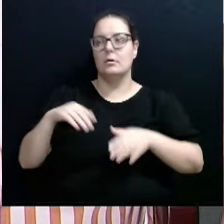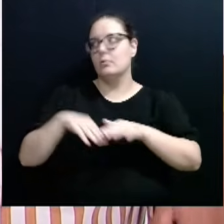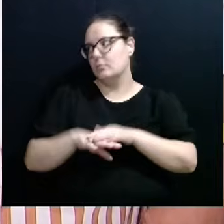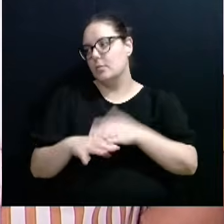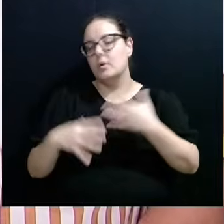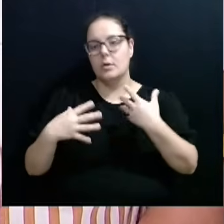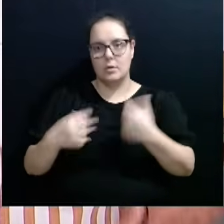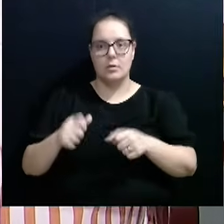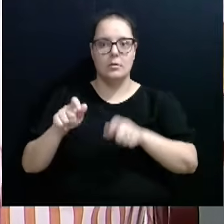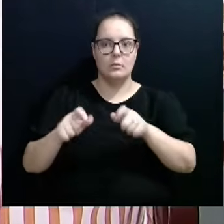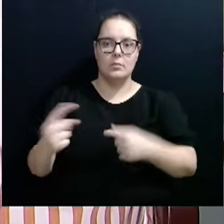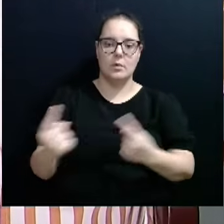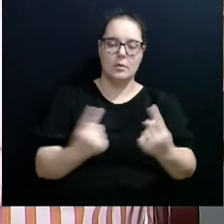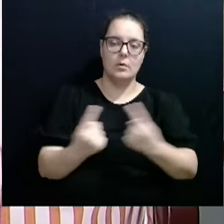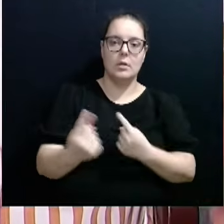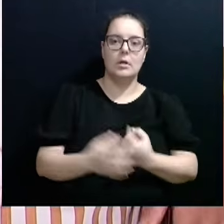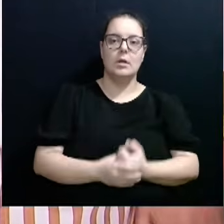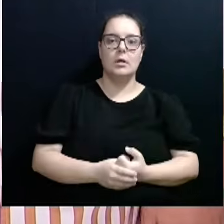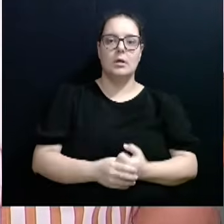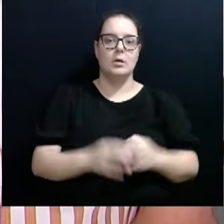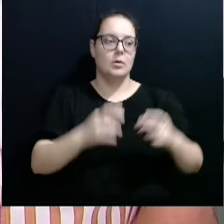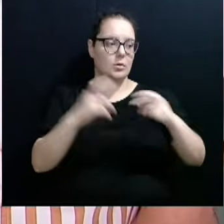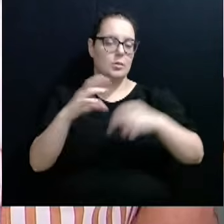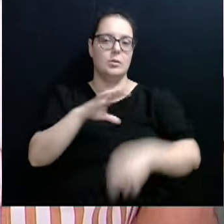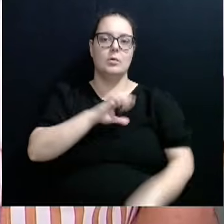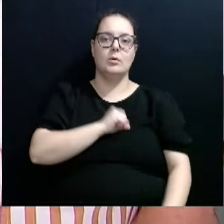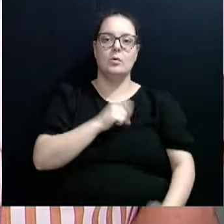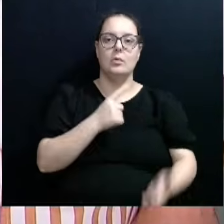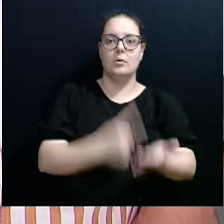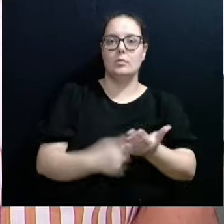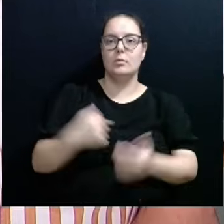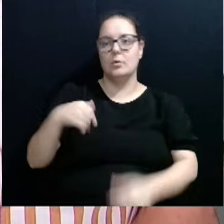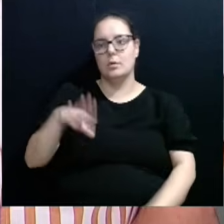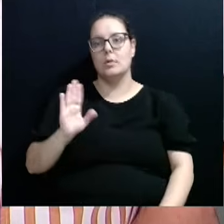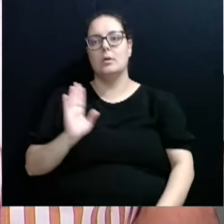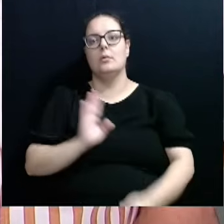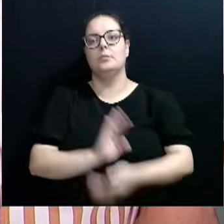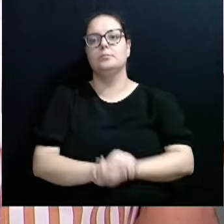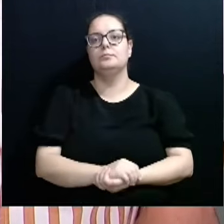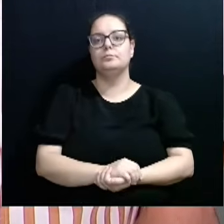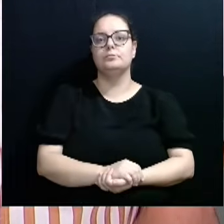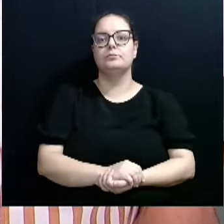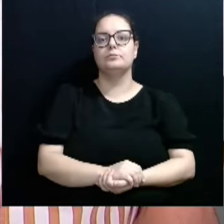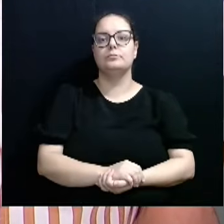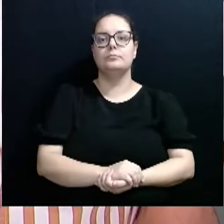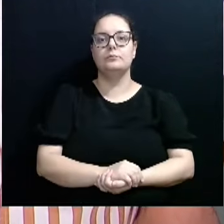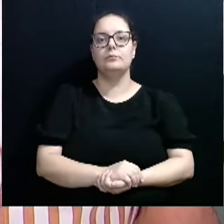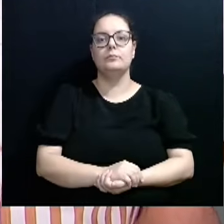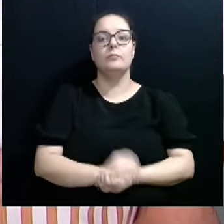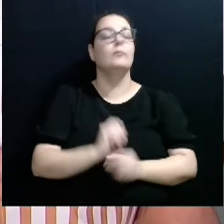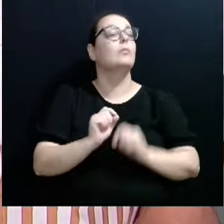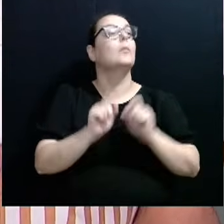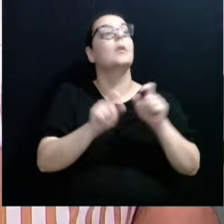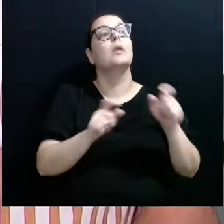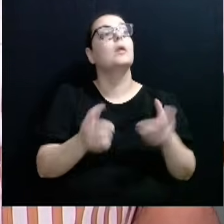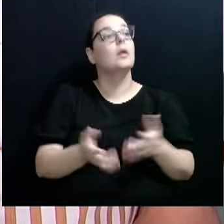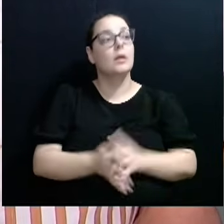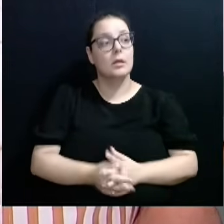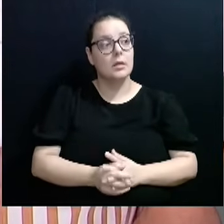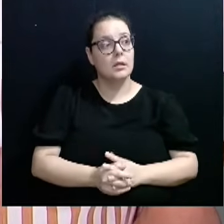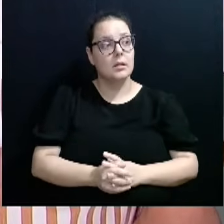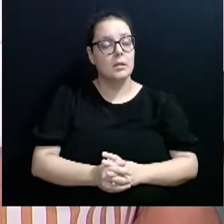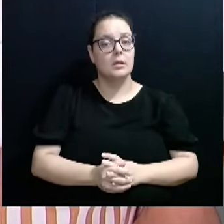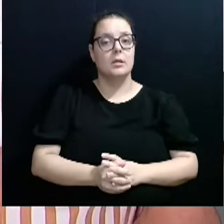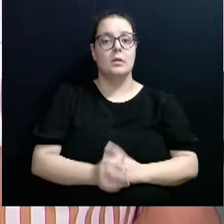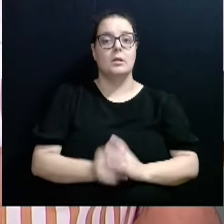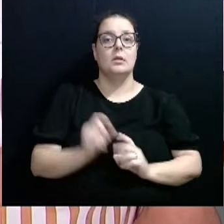vem, né? Gostou, ela marca, leva. E quem é essa pessoa, então, Tânia? Quem é esse